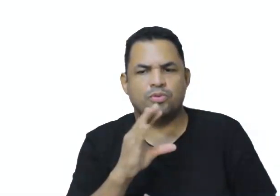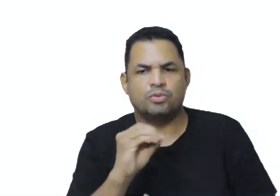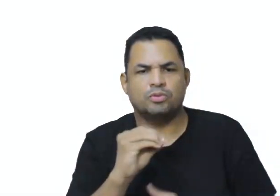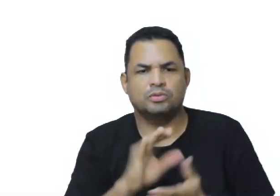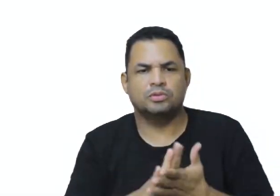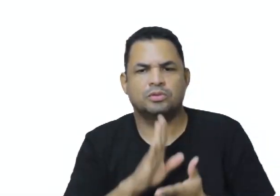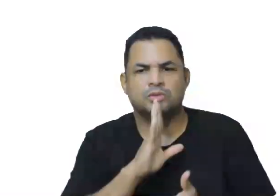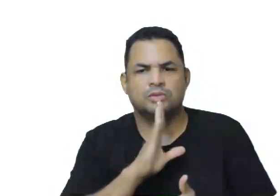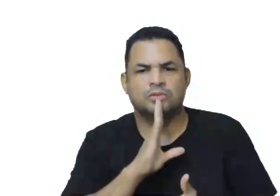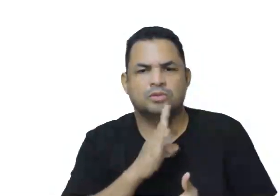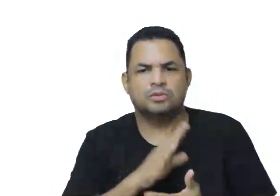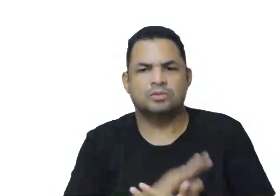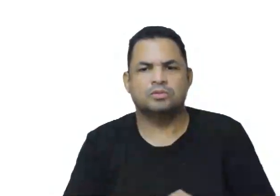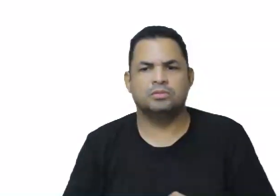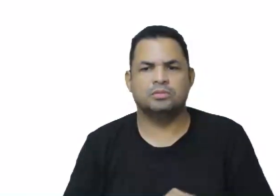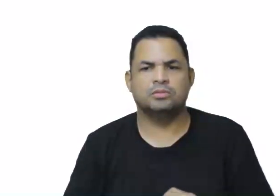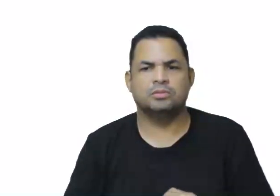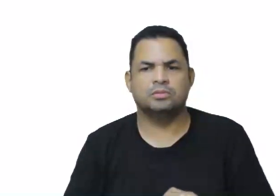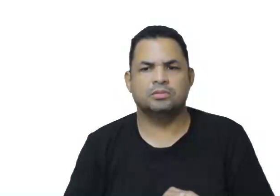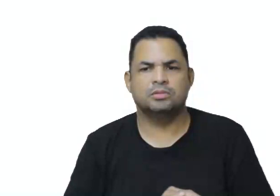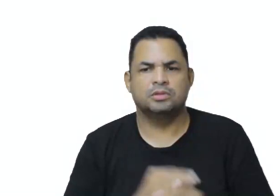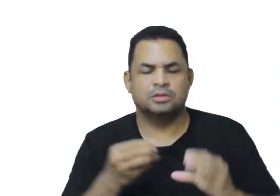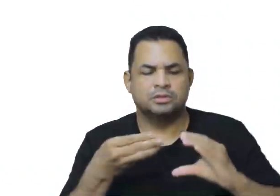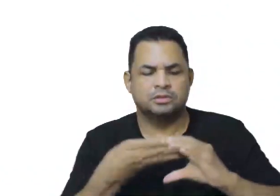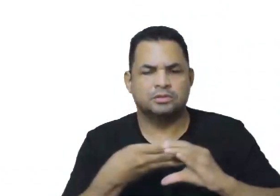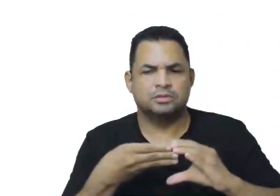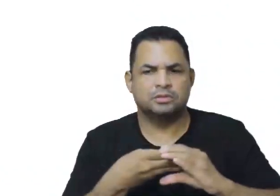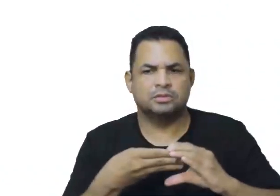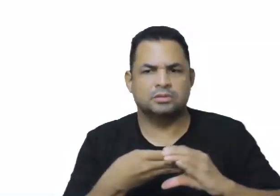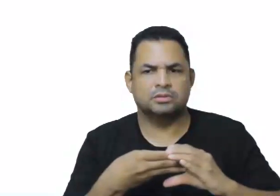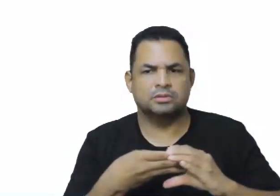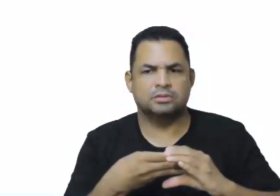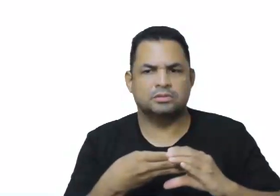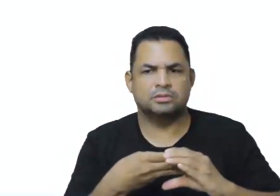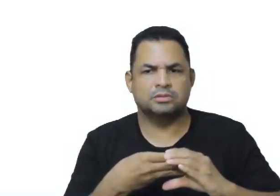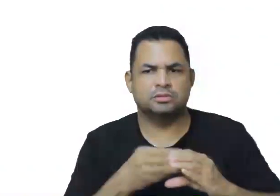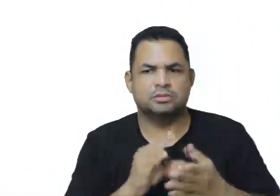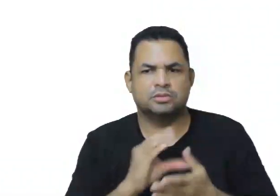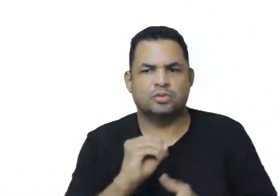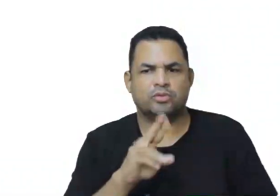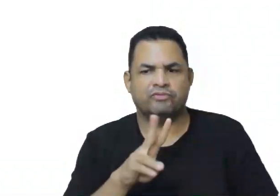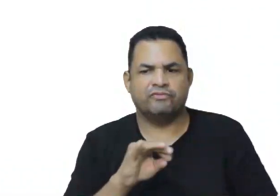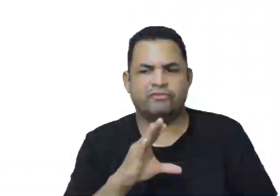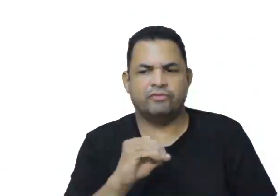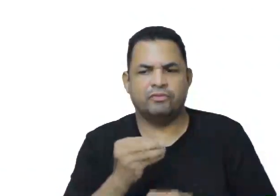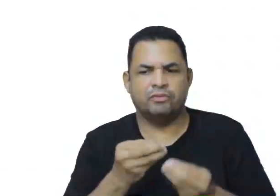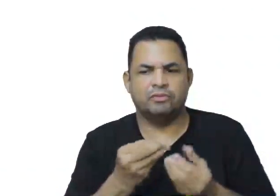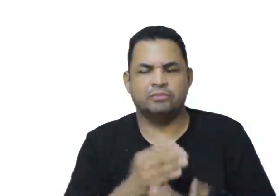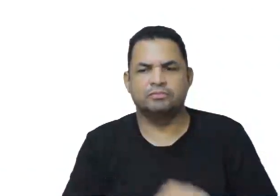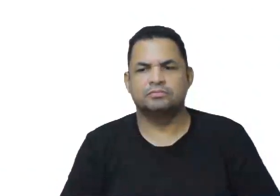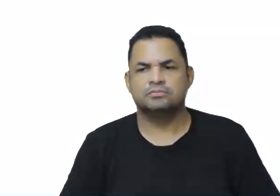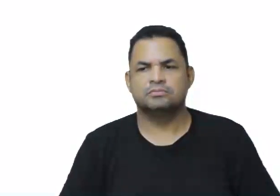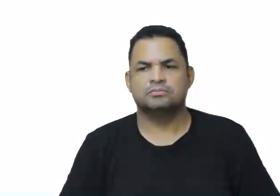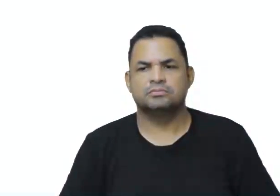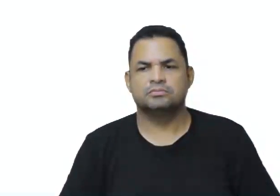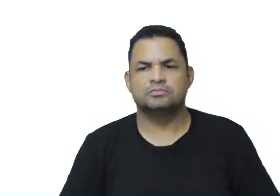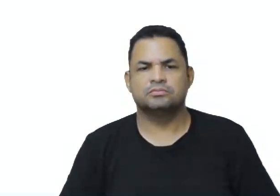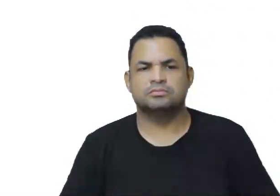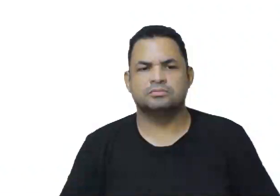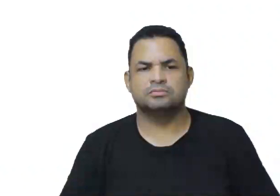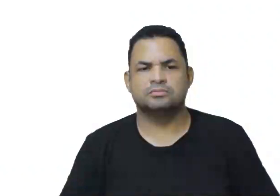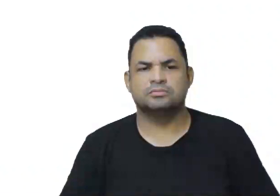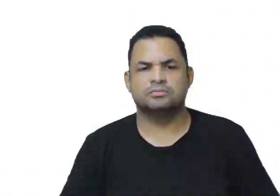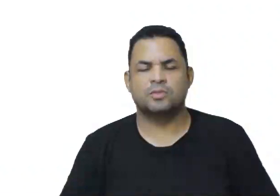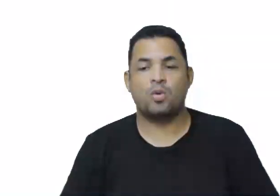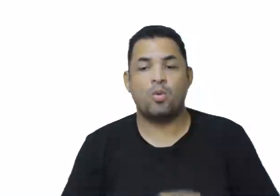é conhecido popularmente como célula ovo, tá? Célula